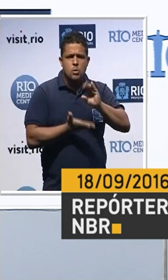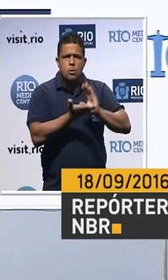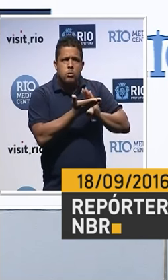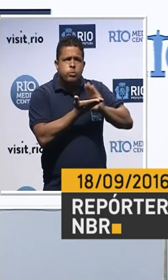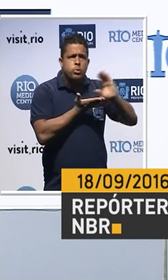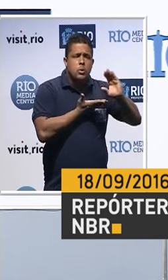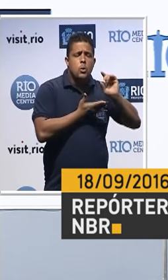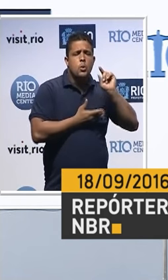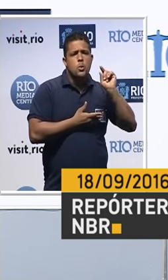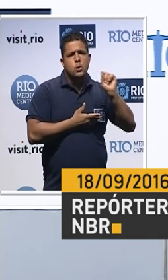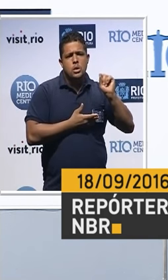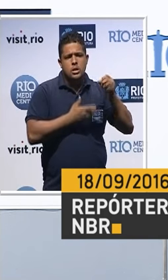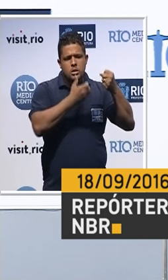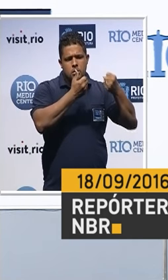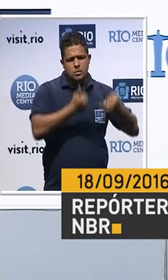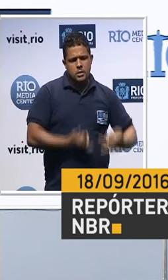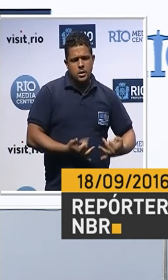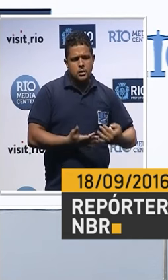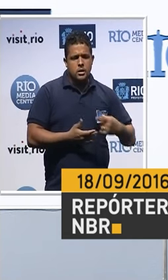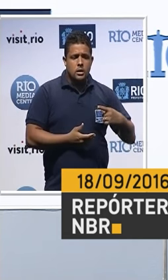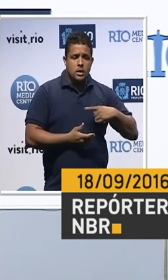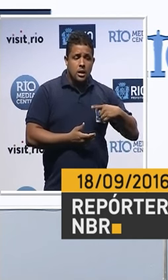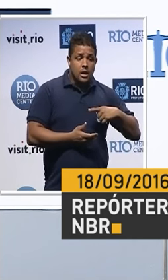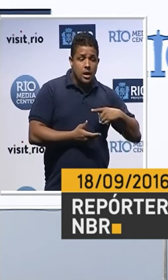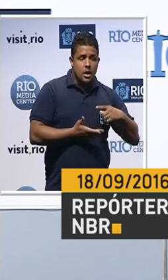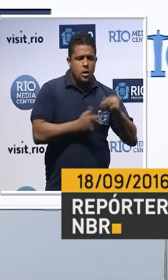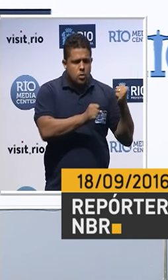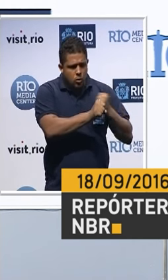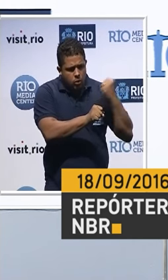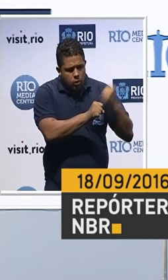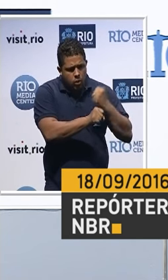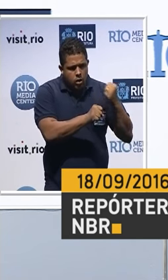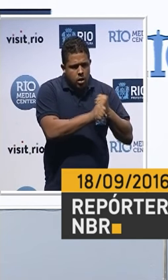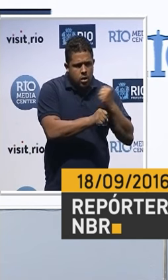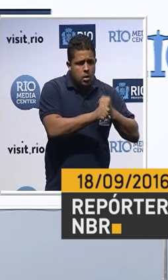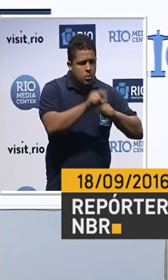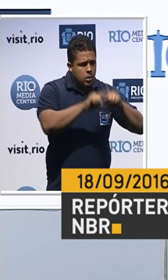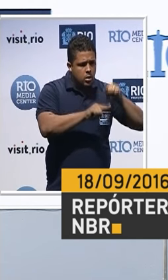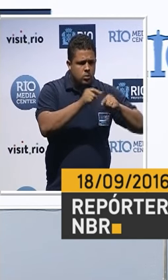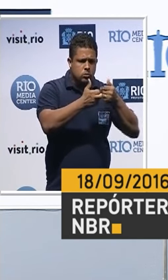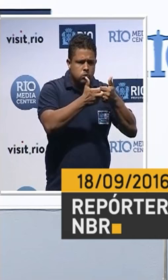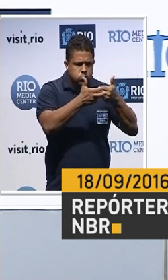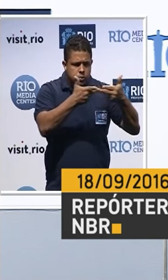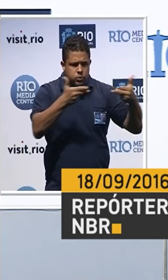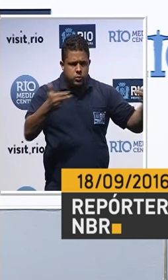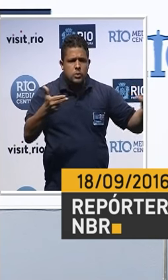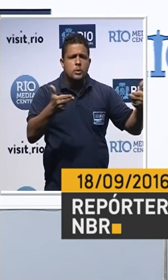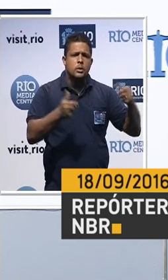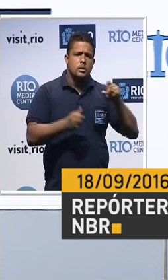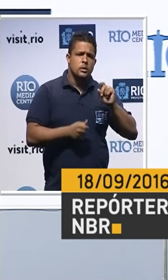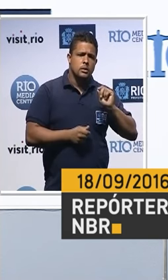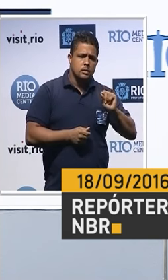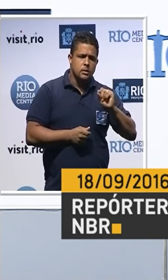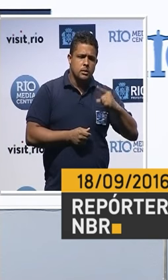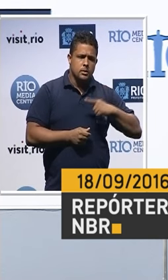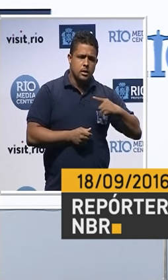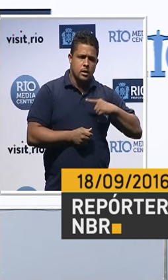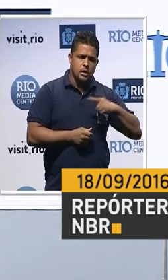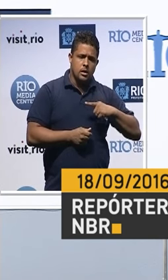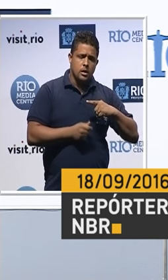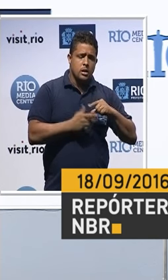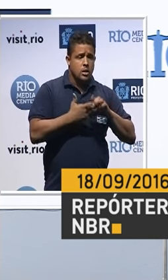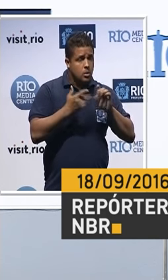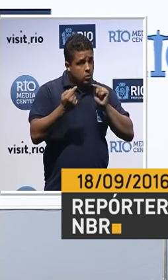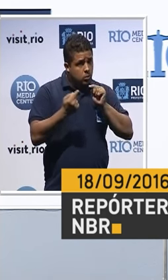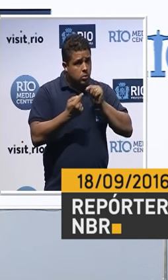da rubrica que se destinava à construção de equipamentos, sobretudo e quase que na sua